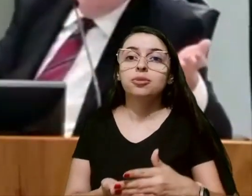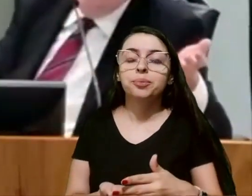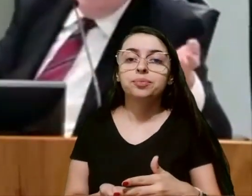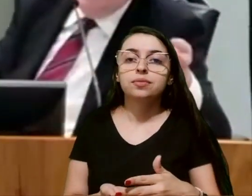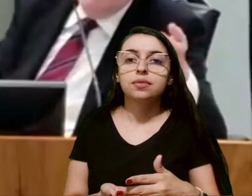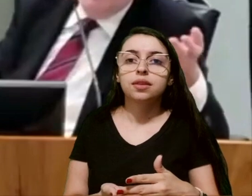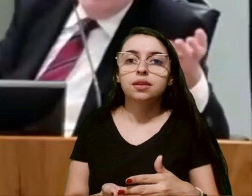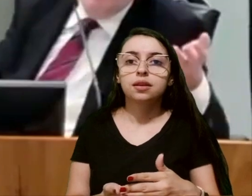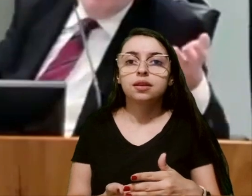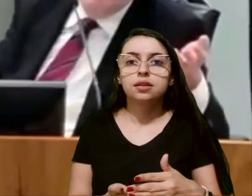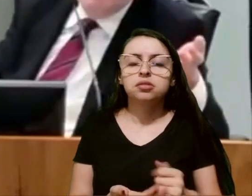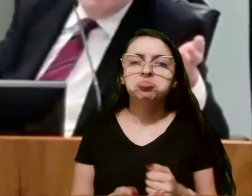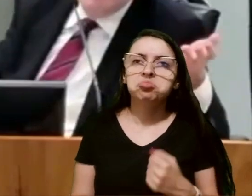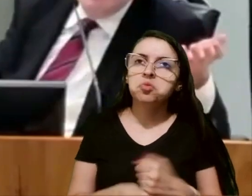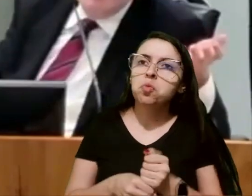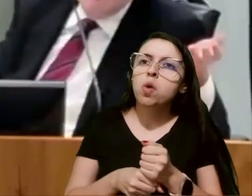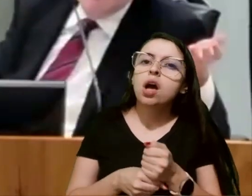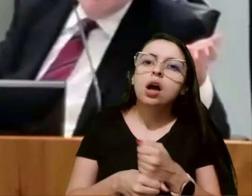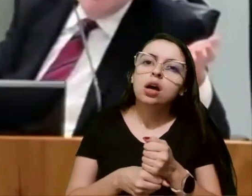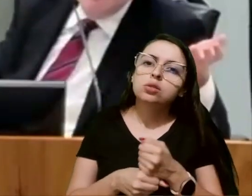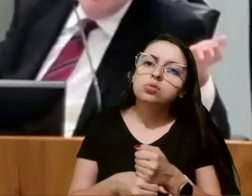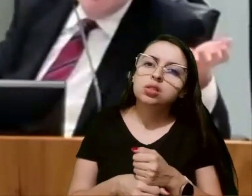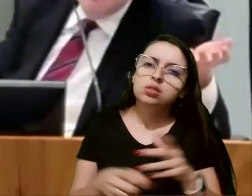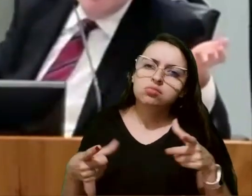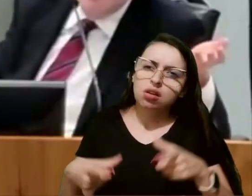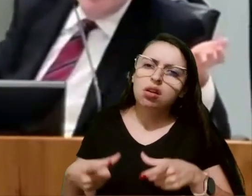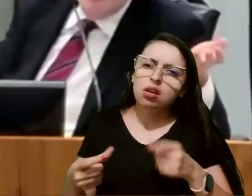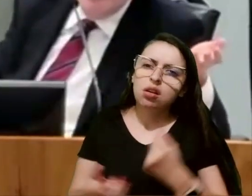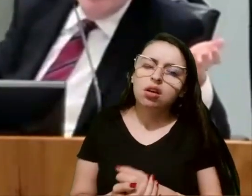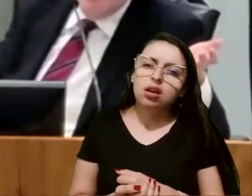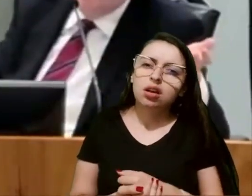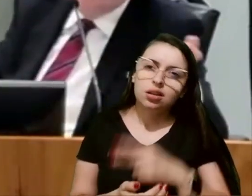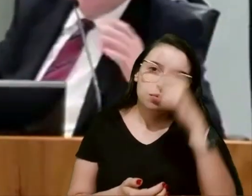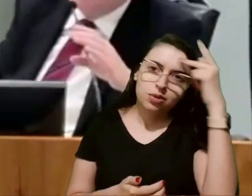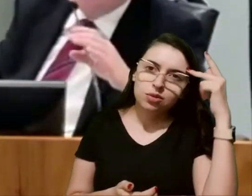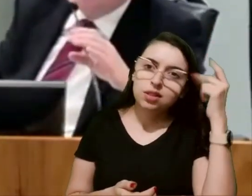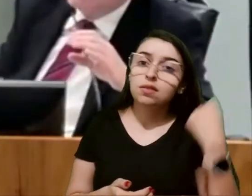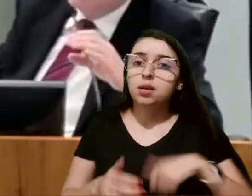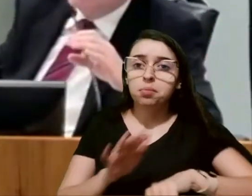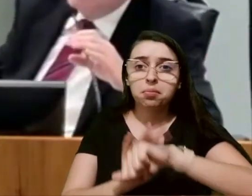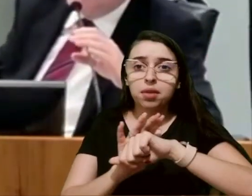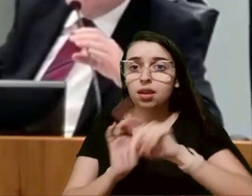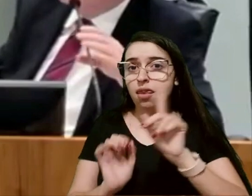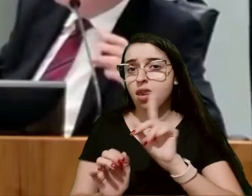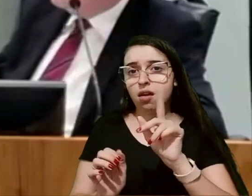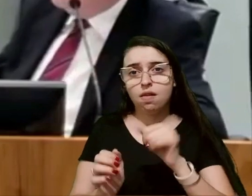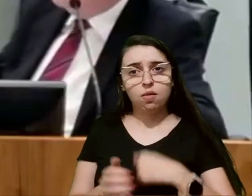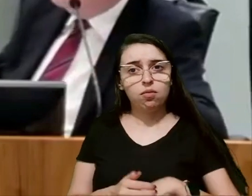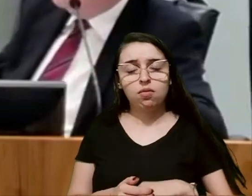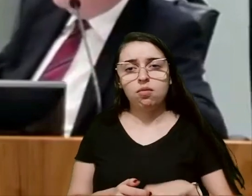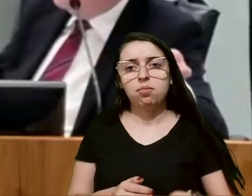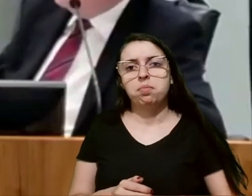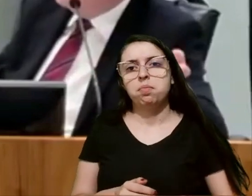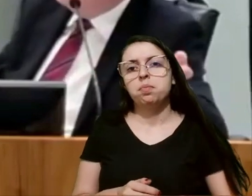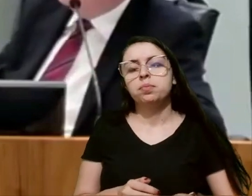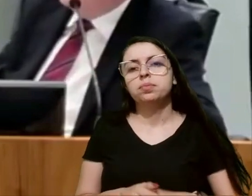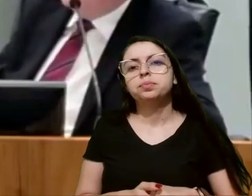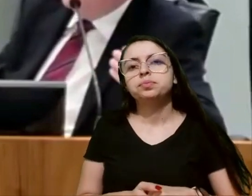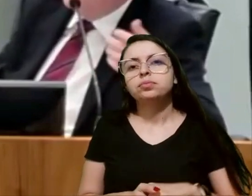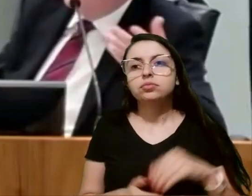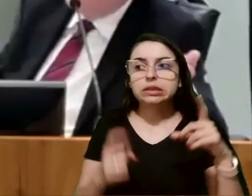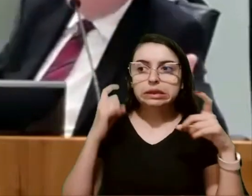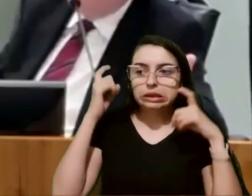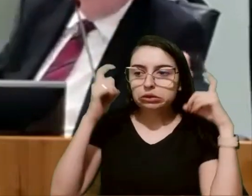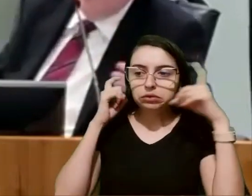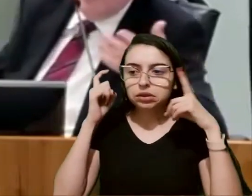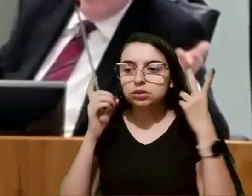E isso lá se vão, né, Marcelo? Quantos anos de área? Às vezes até as pessoas acham que eu sou penalista. Não sou, de formação não sou, não.